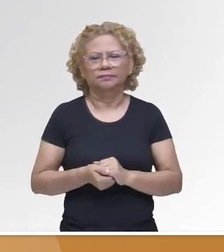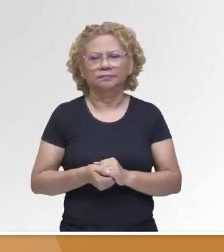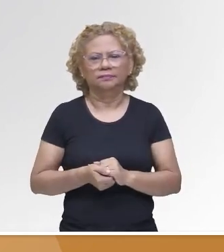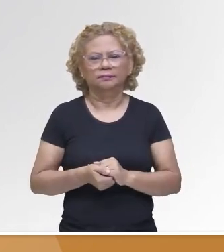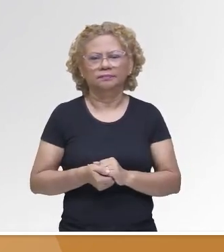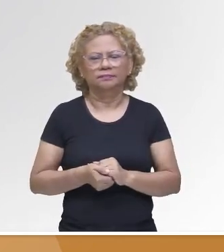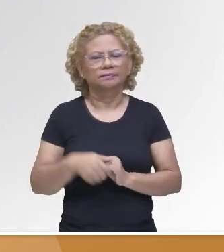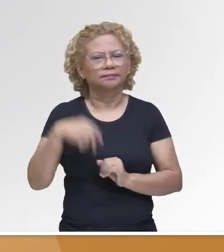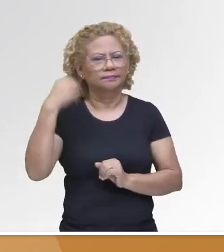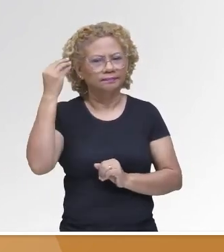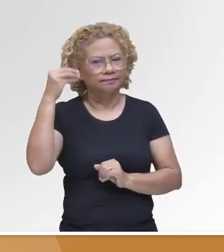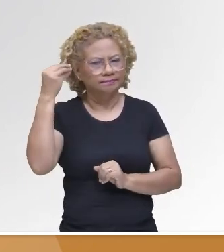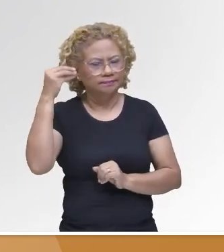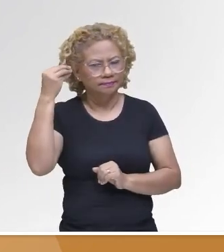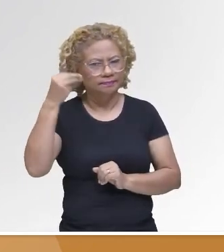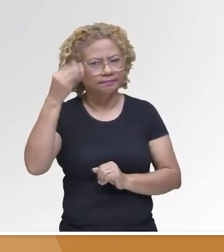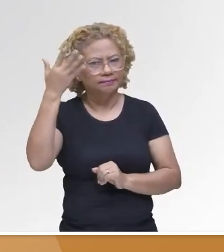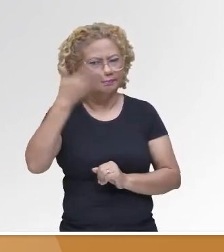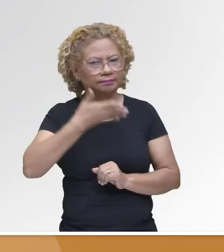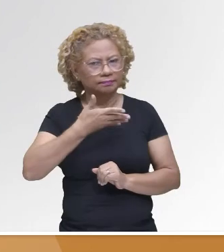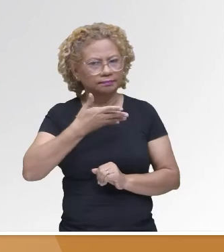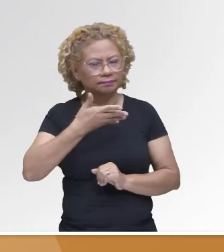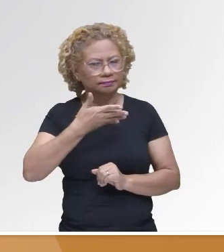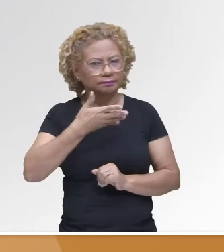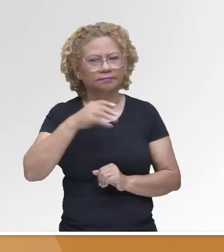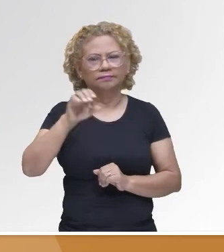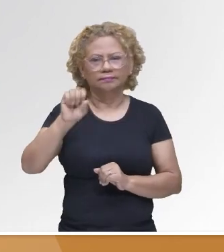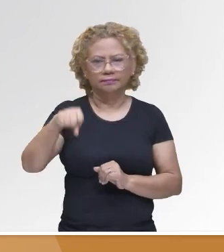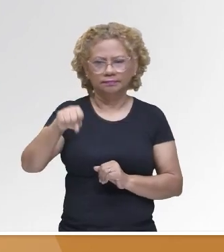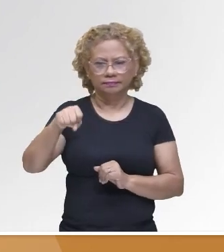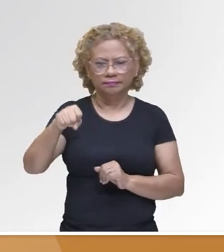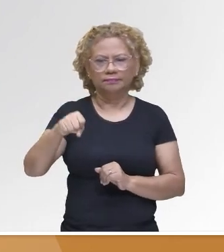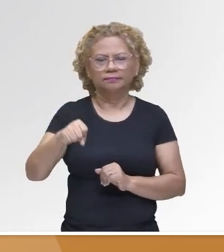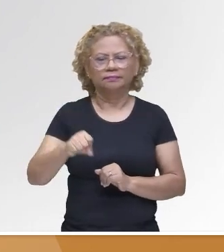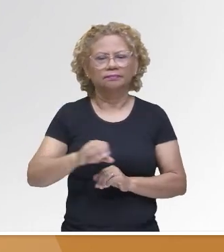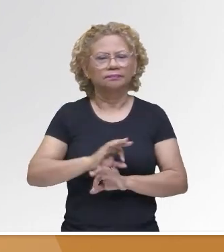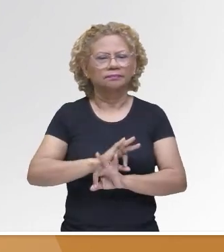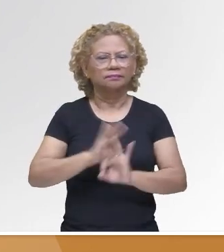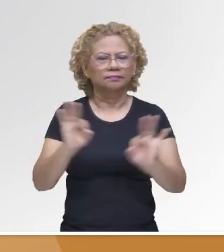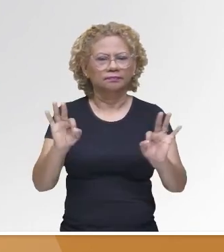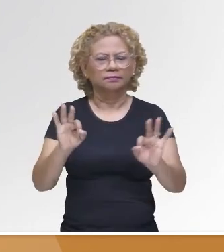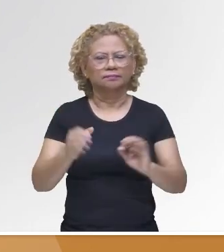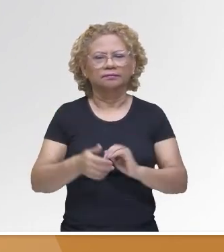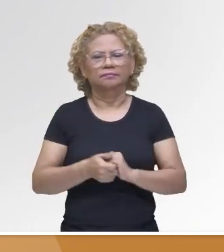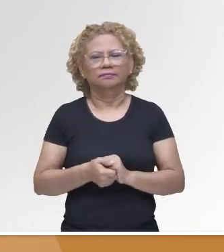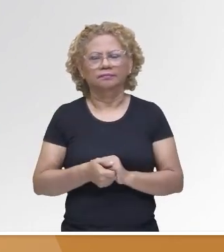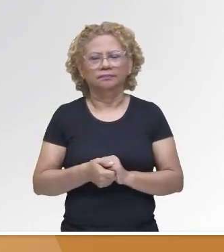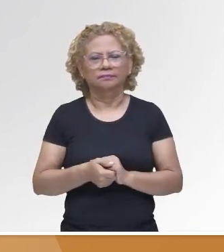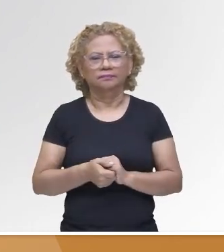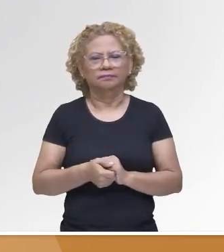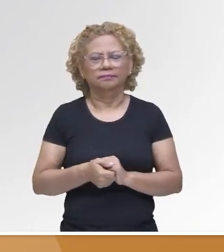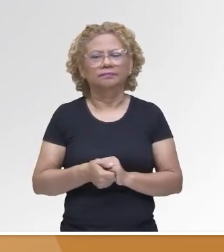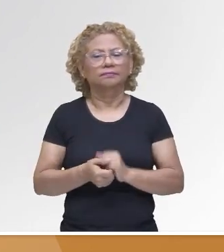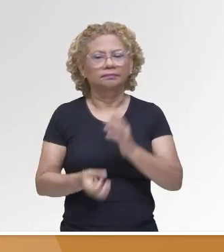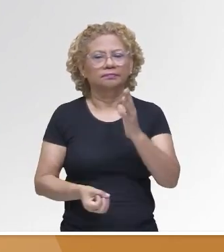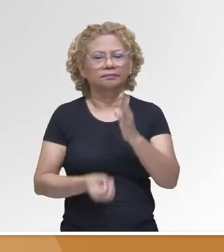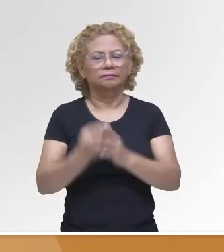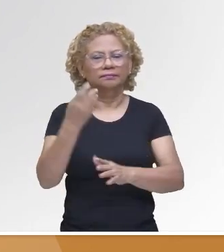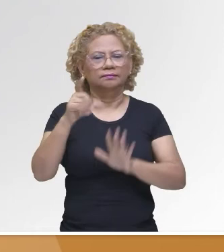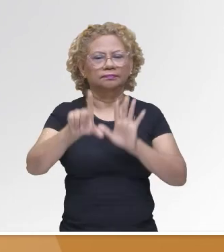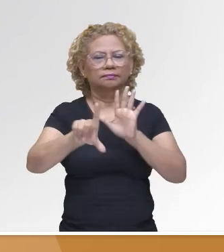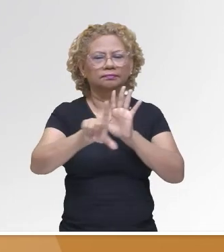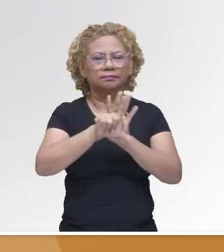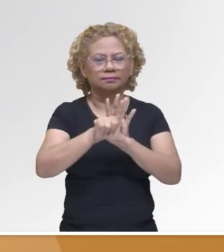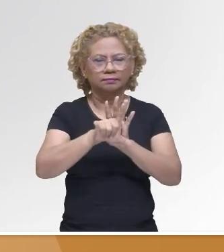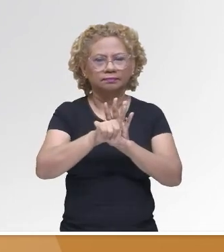experiência, comprovou? Comprovou. Beleza. Forma-se uma lei. A lei de